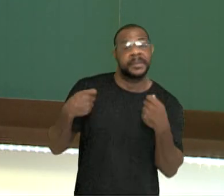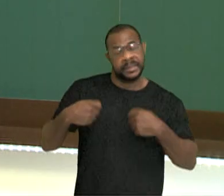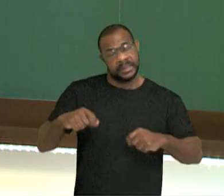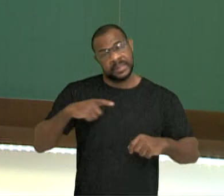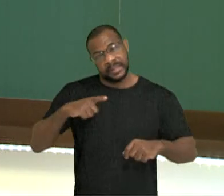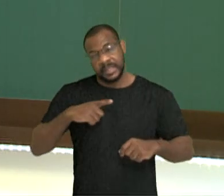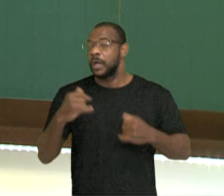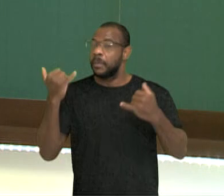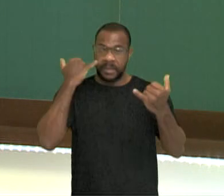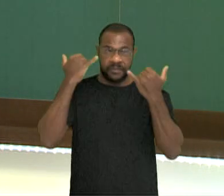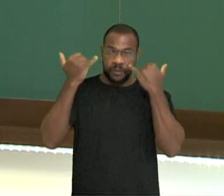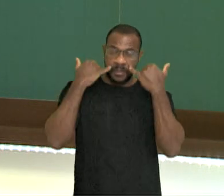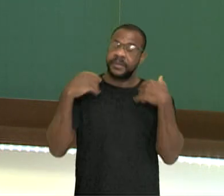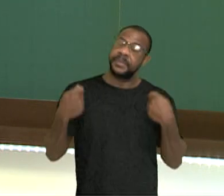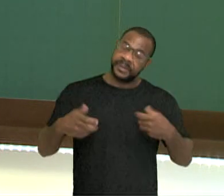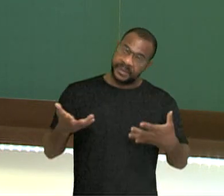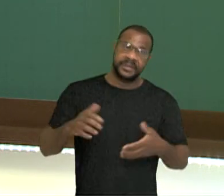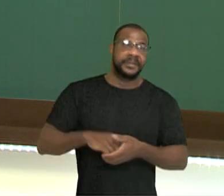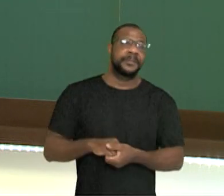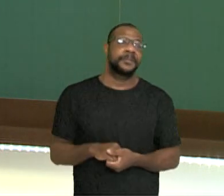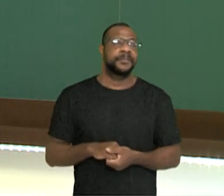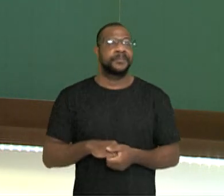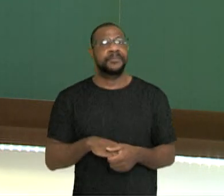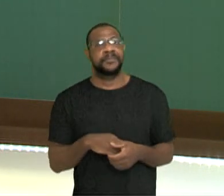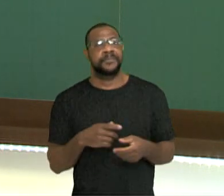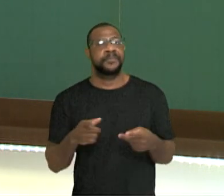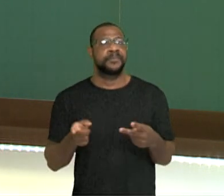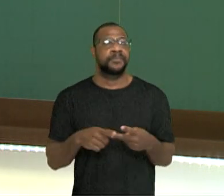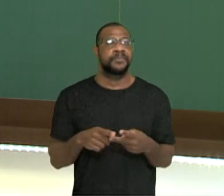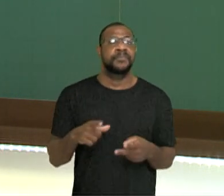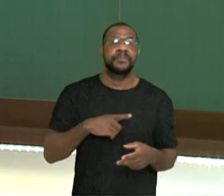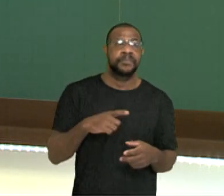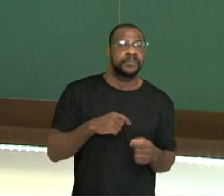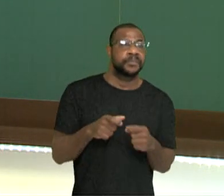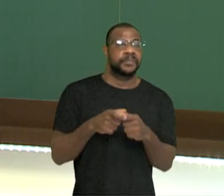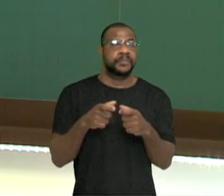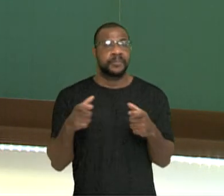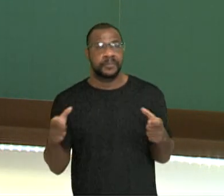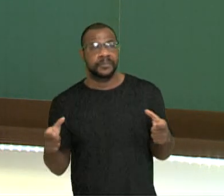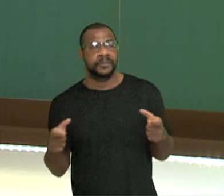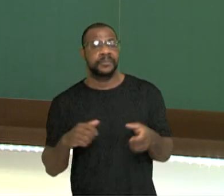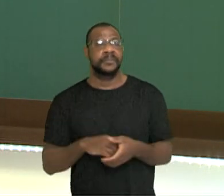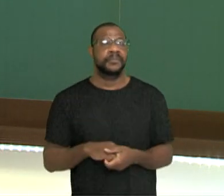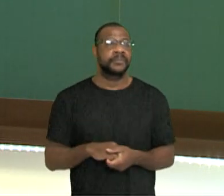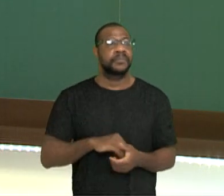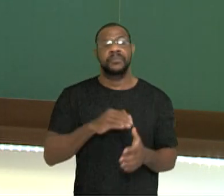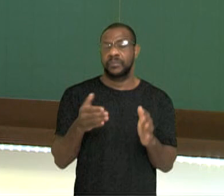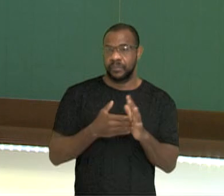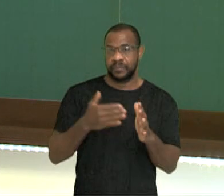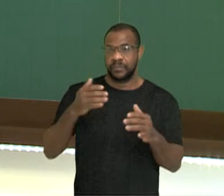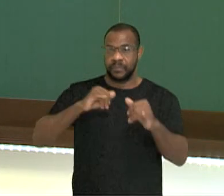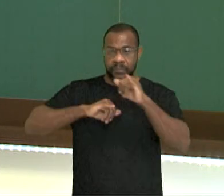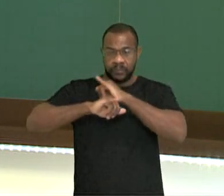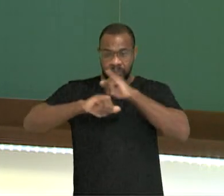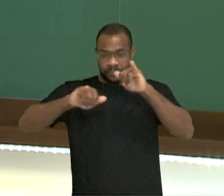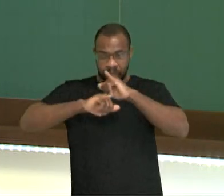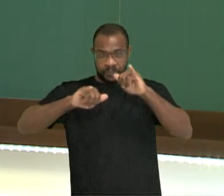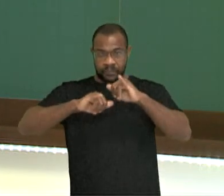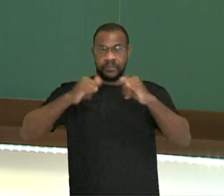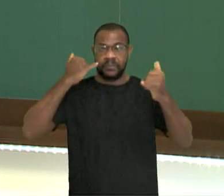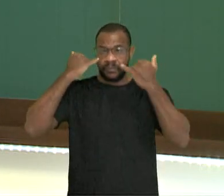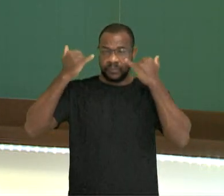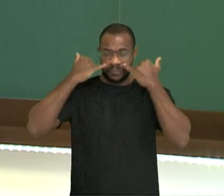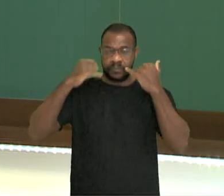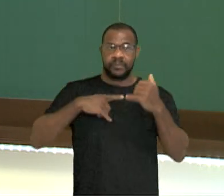informação a mais nessa legenda, certo? Então, ó, tem proporcionalidade, né? Todos os dados somados, então, compõem o